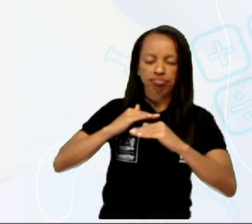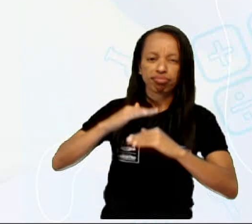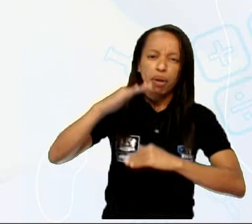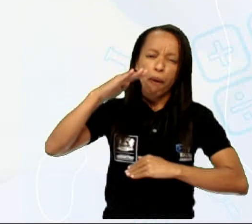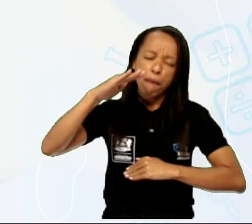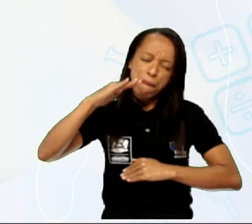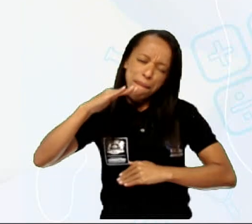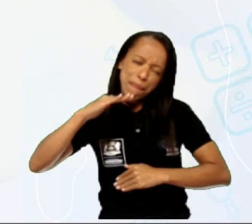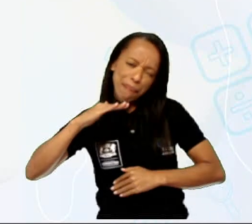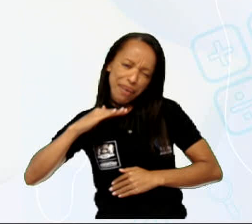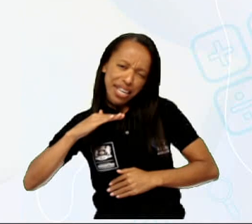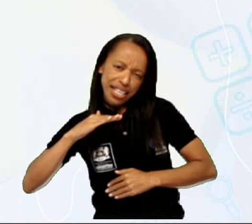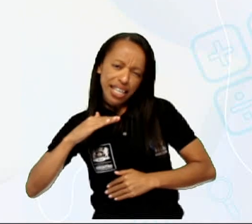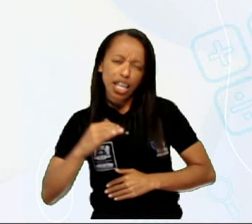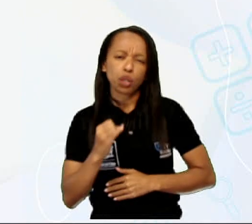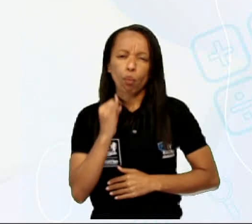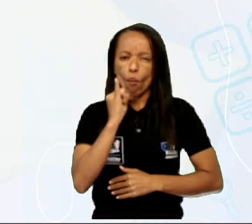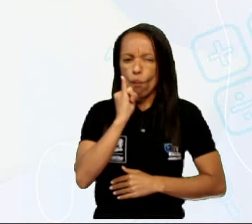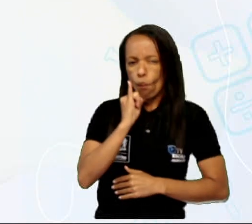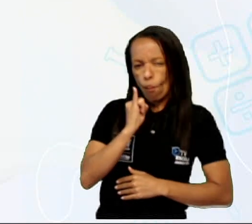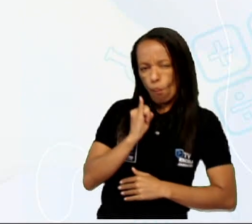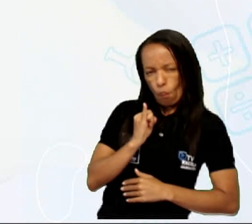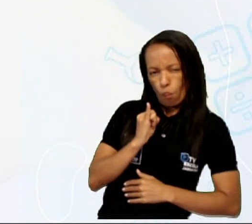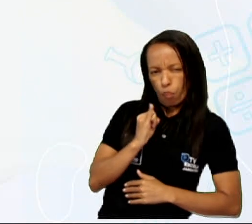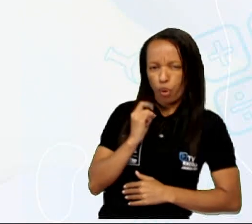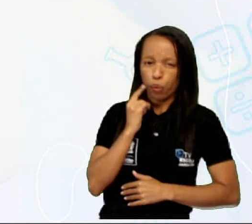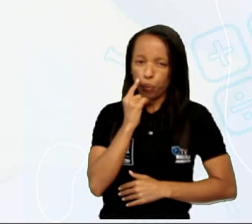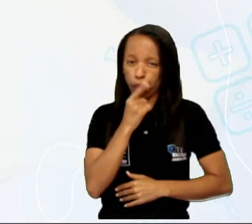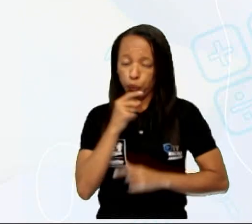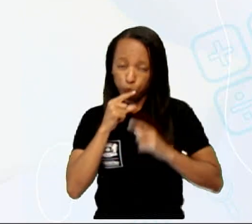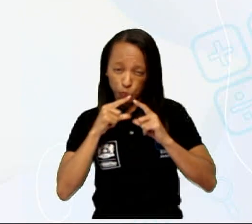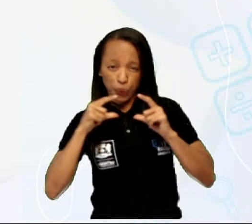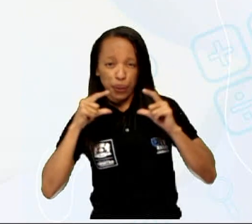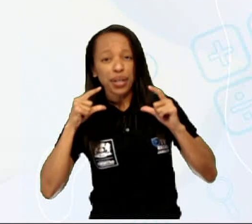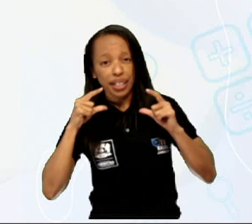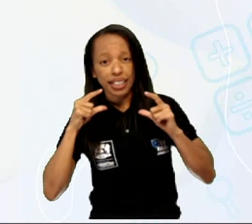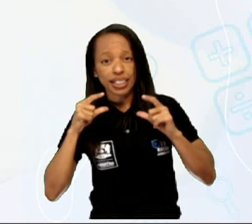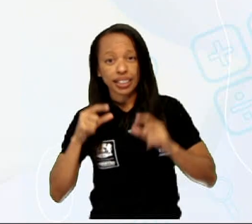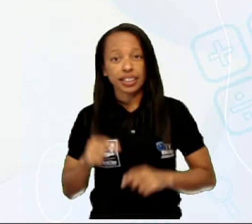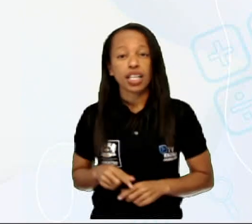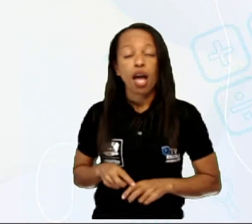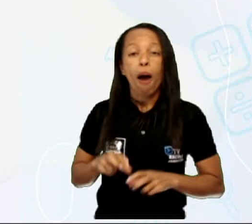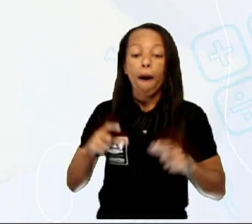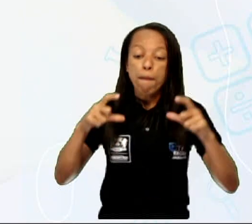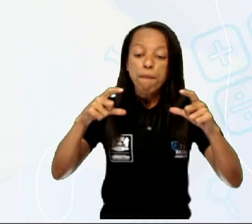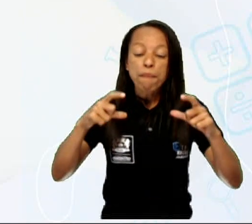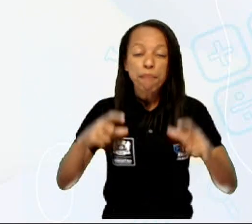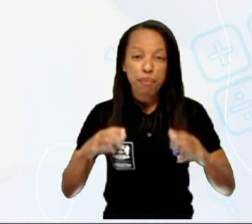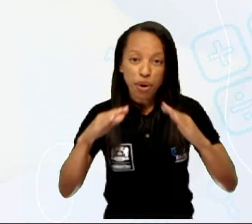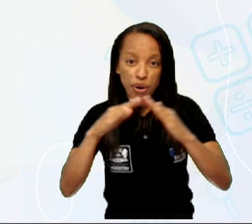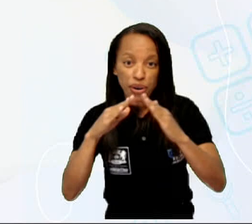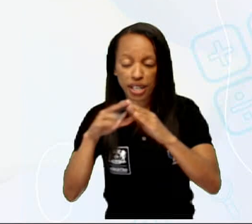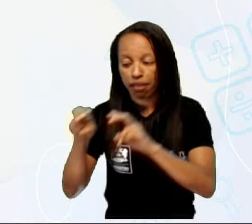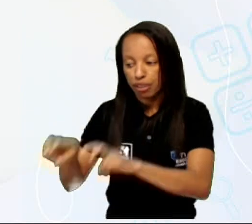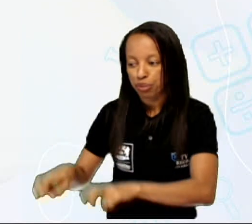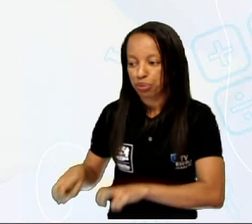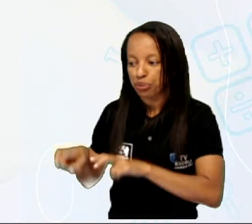finas, boca grande e beiçudo. No sítio onde morava, ele dava notícia de tudo.